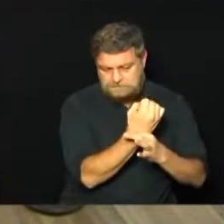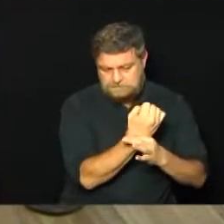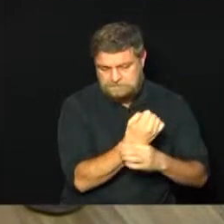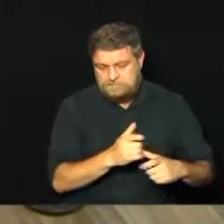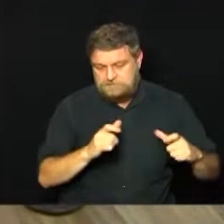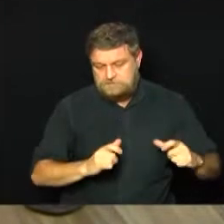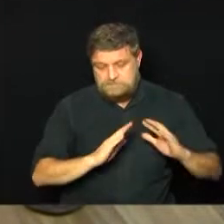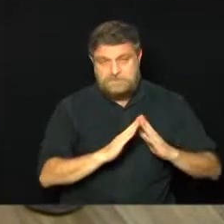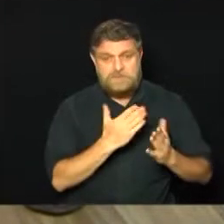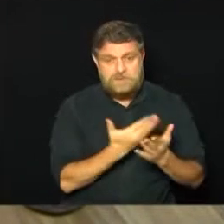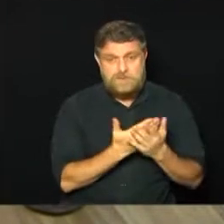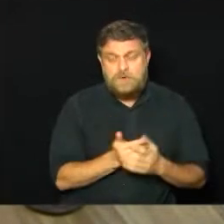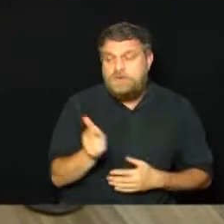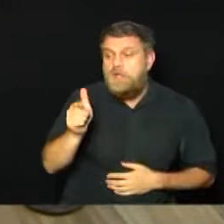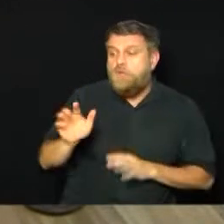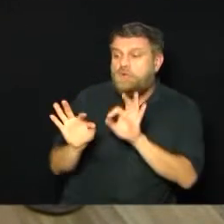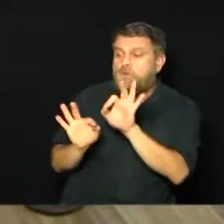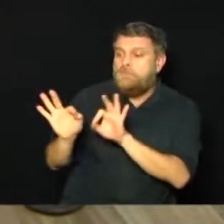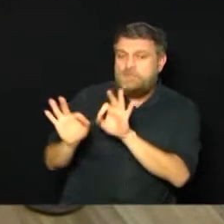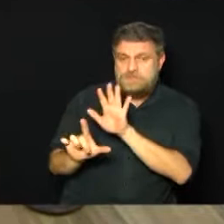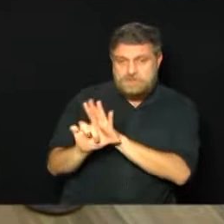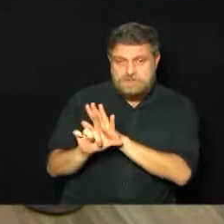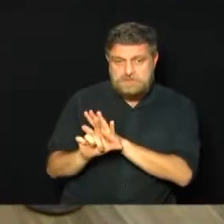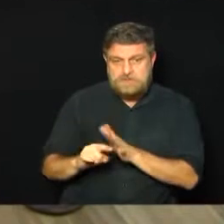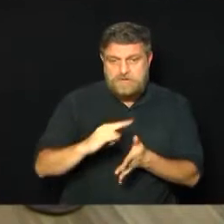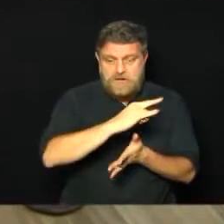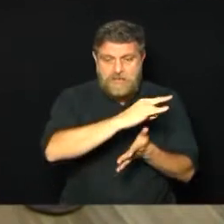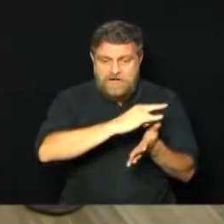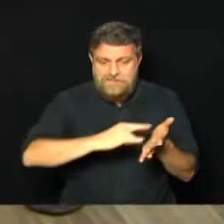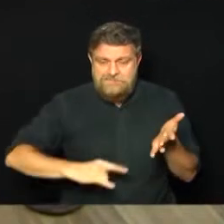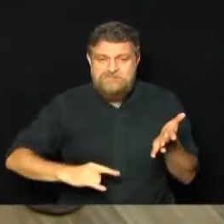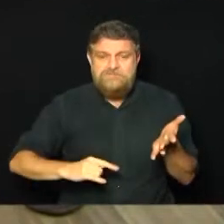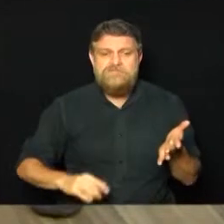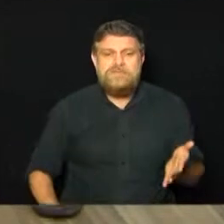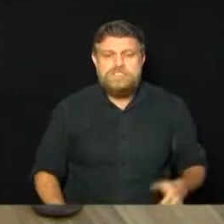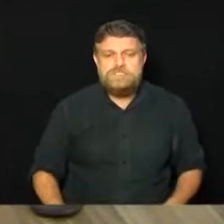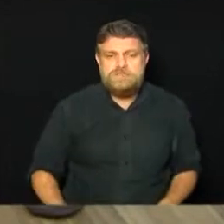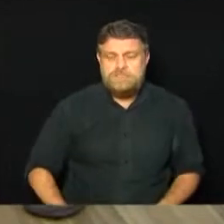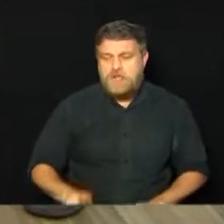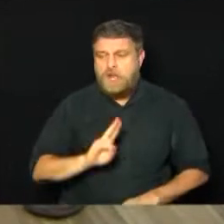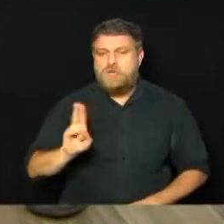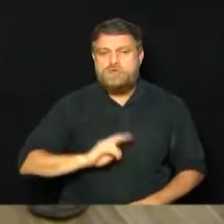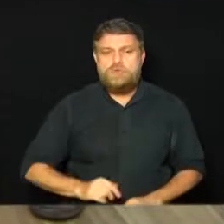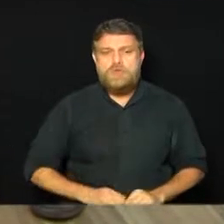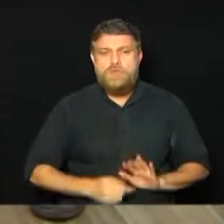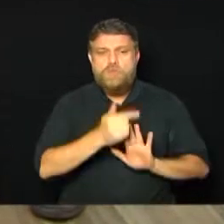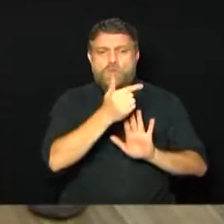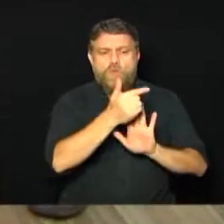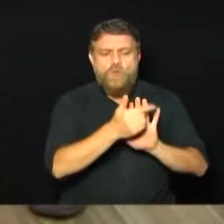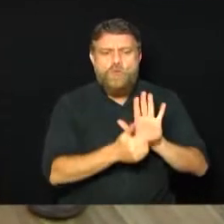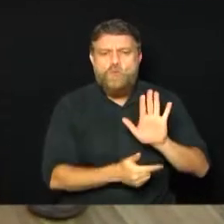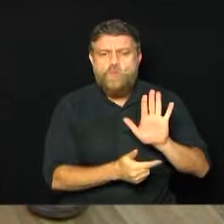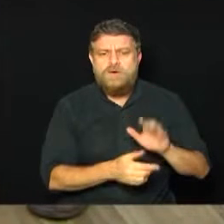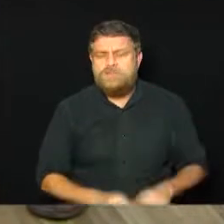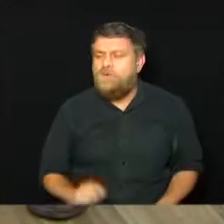falasse um pouquinho sobre esse outro, referente à ficha limpa. Como assim, lei da ficha limpa? Explica pra gente qual que é o objetivo.